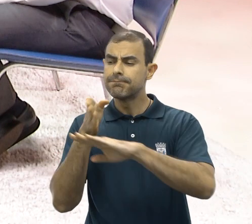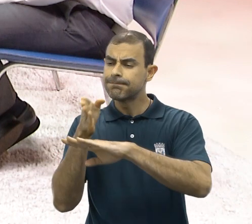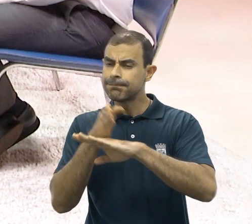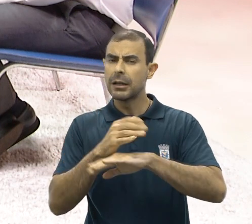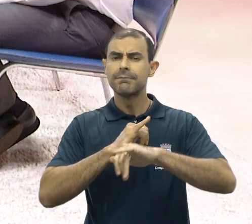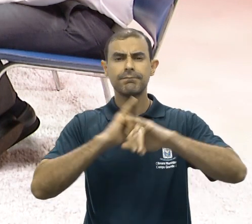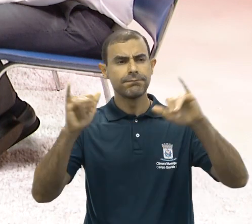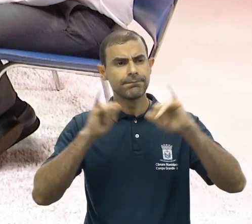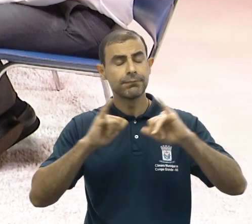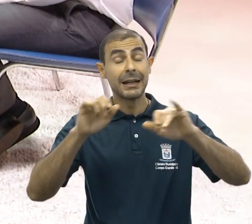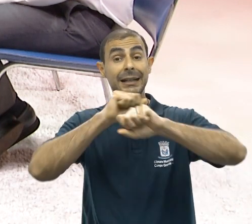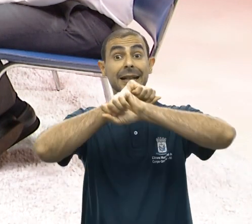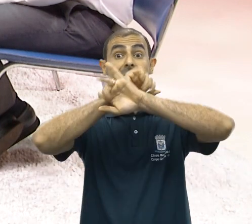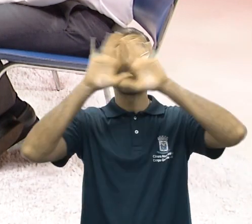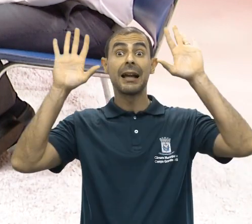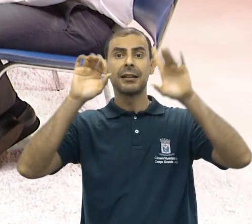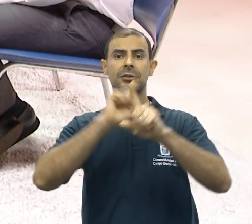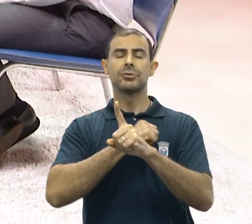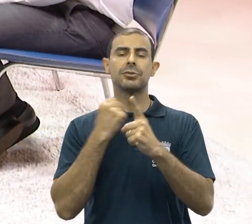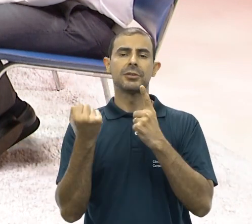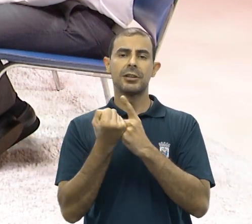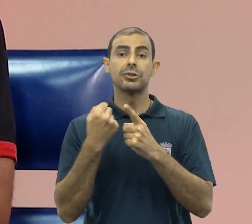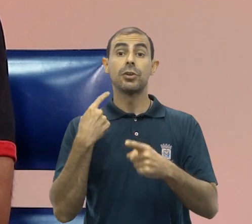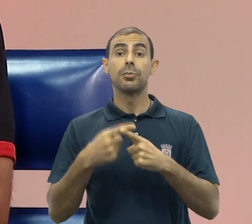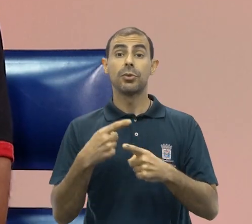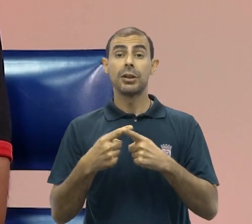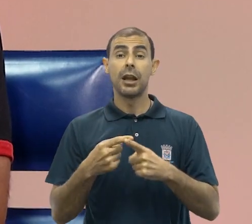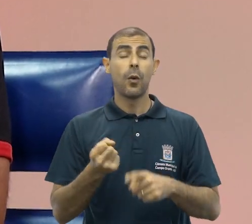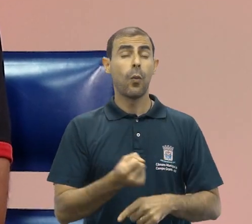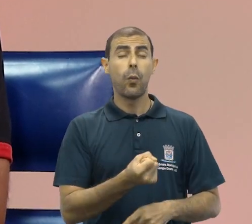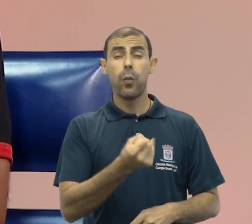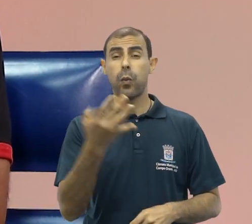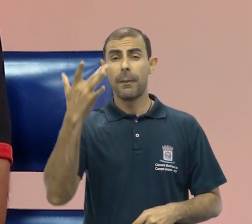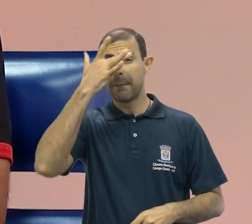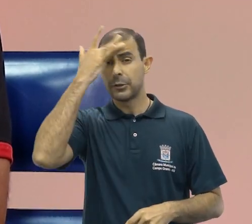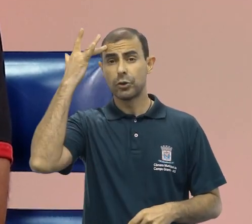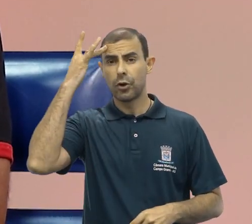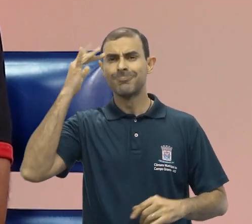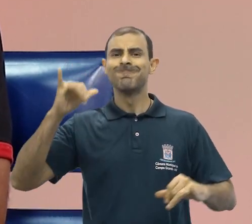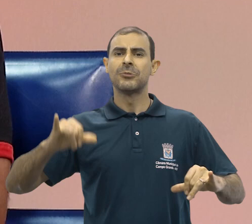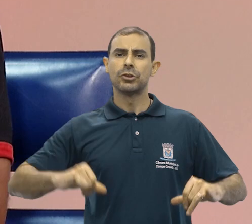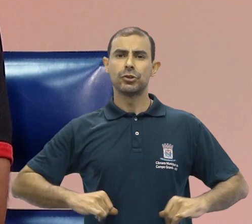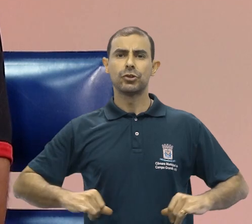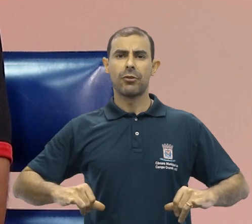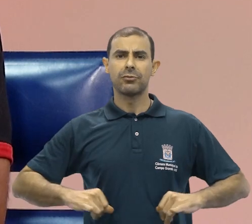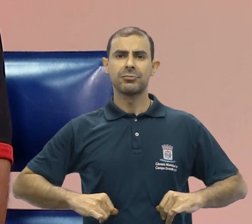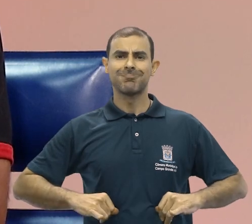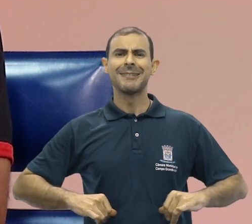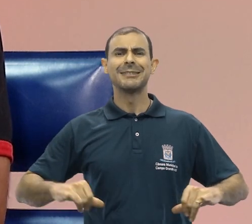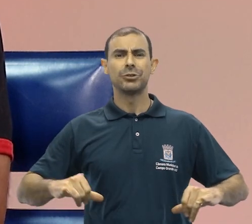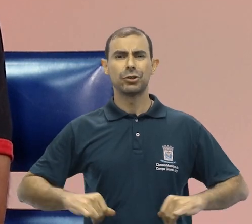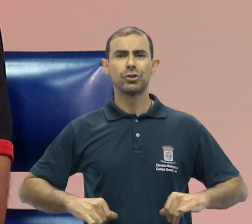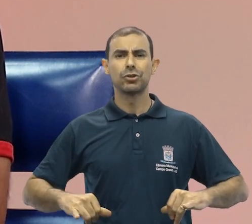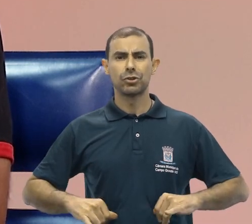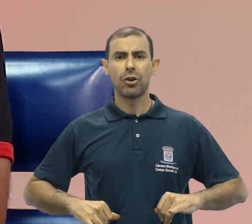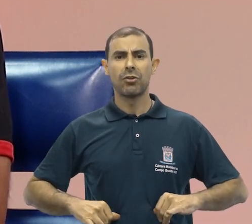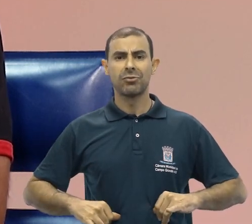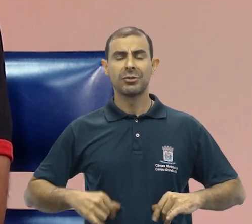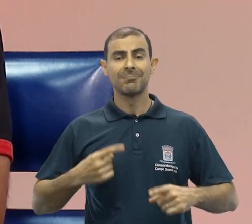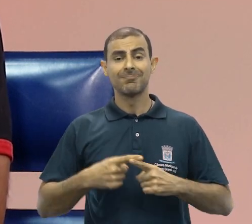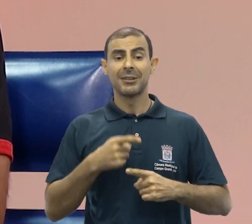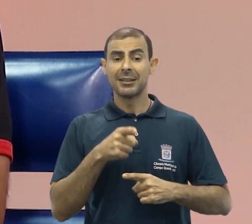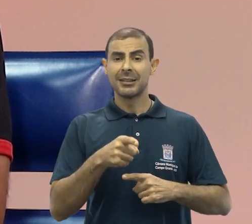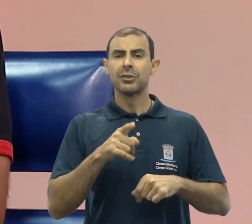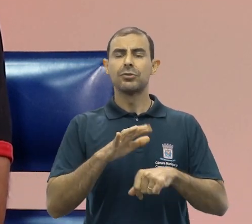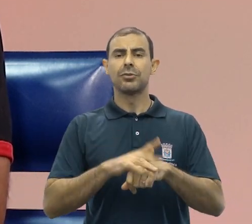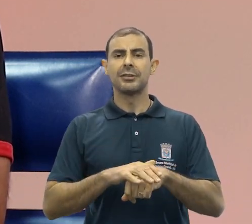esse esclarecimento à sociedade, porque muitas pessoas sofrem em relação a essa doença, sofrem e a